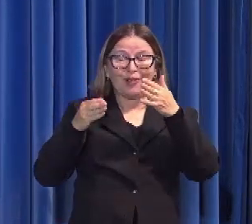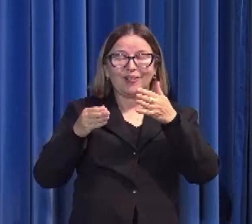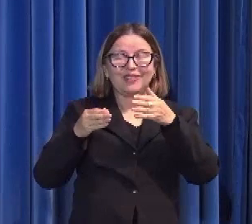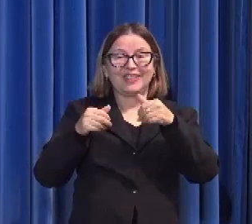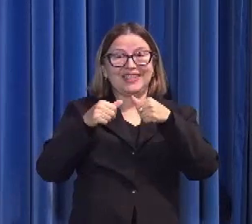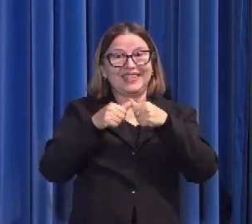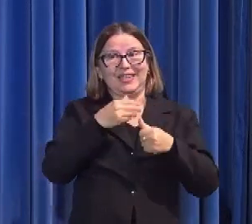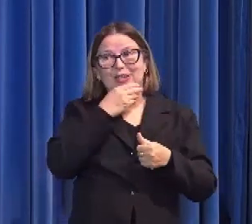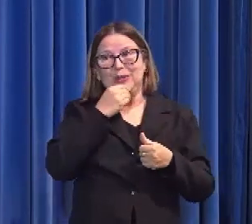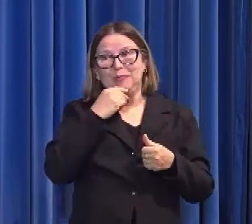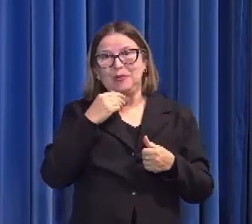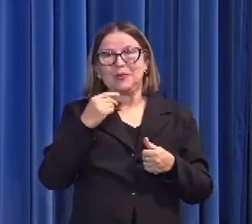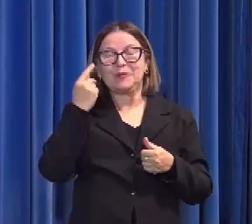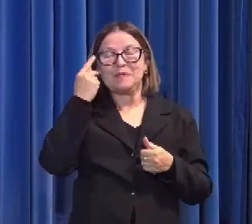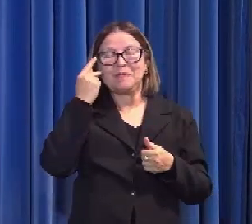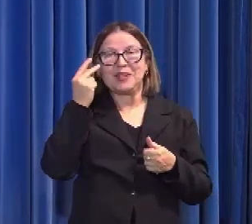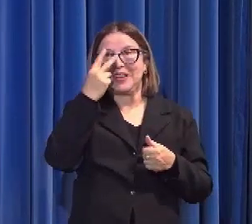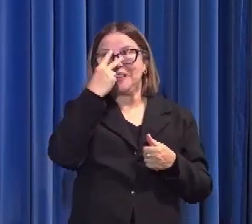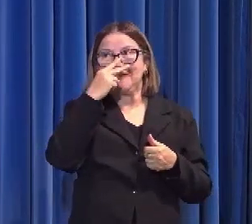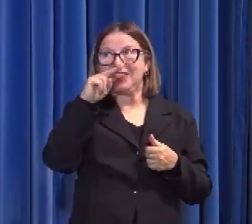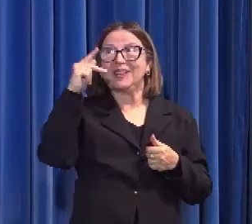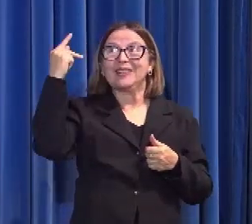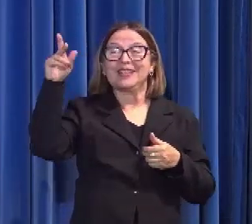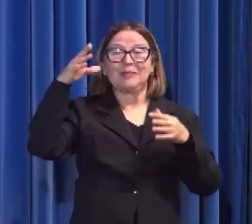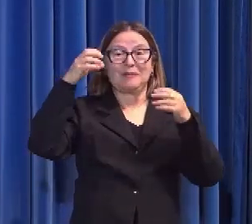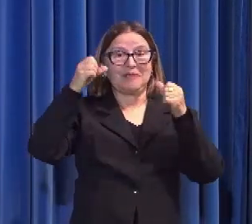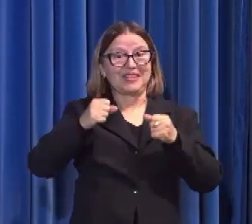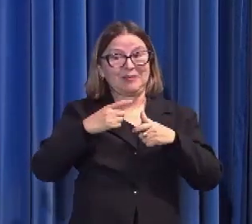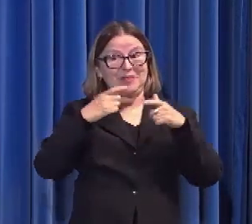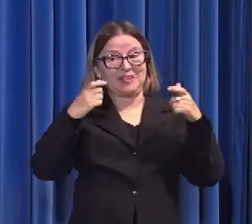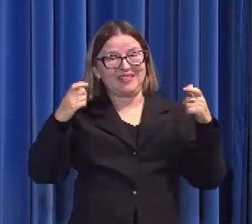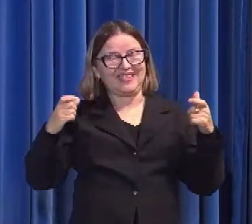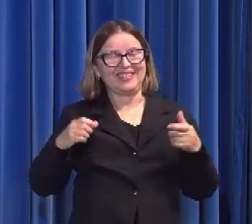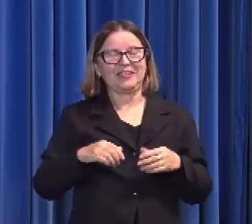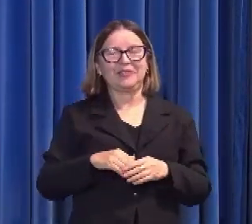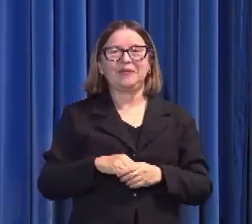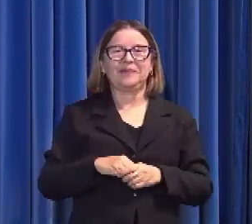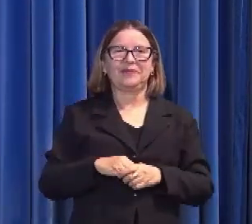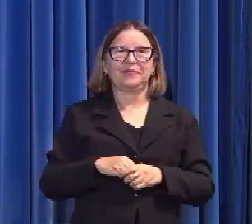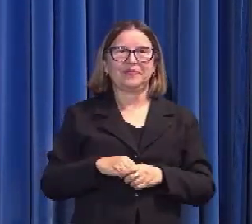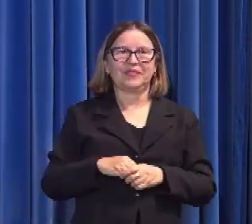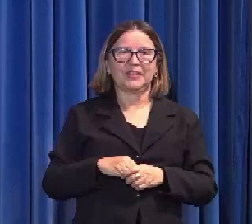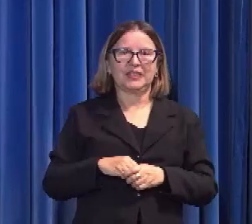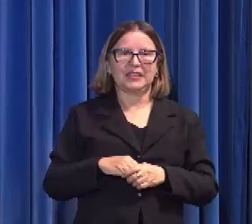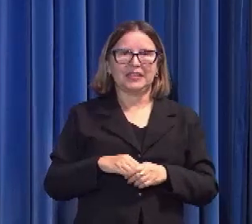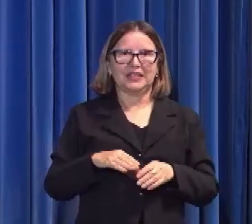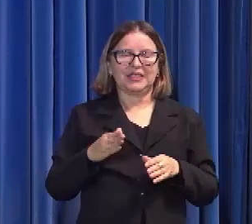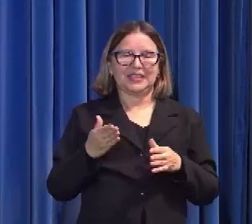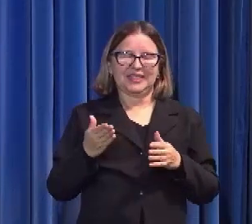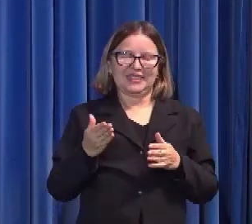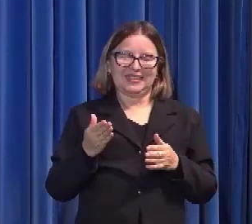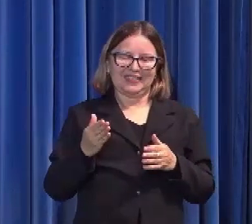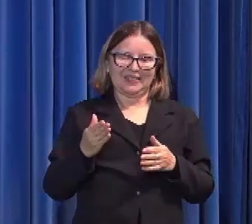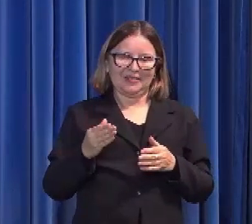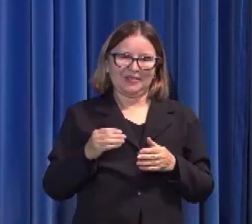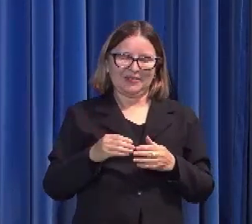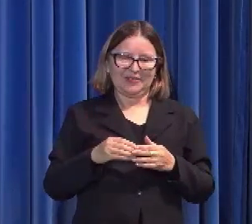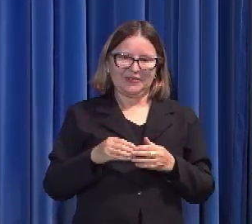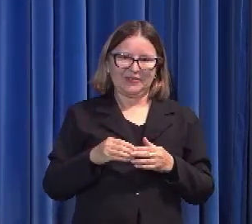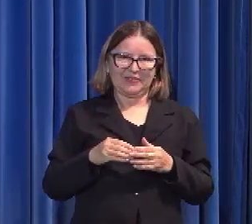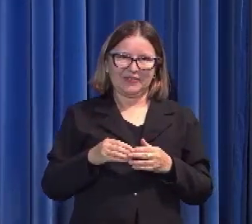eles ficaram com uma cegueira e ele pegou todo mundo e levou a Amália e chegou lá